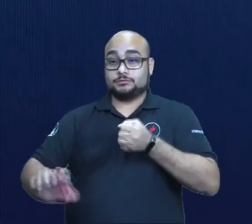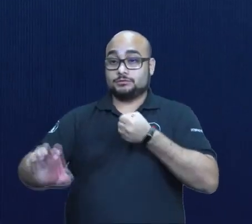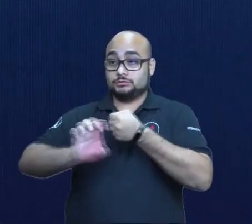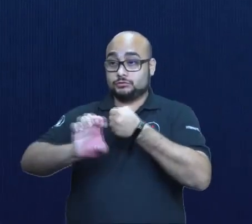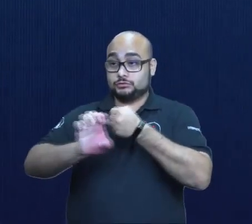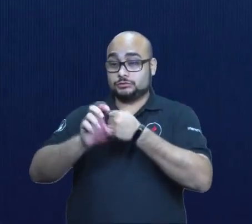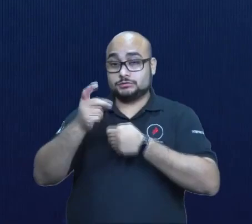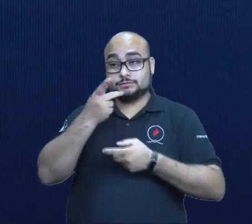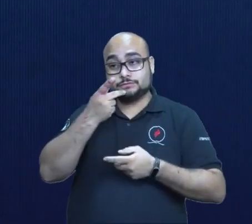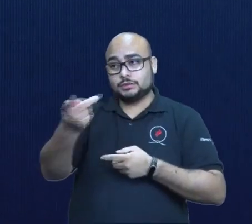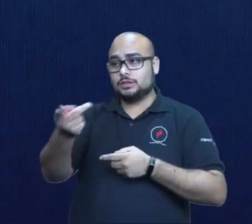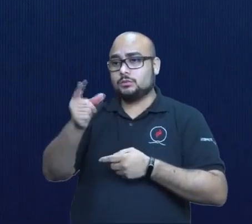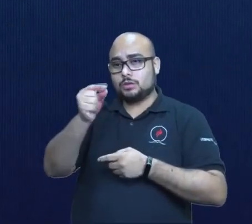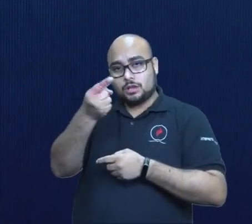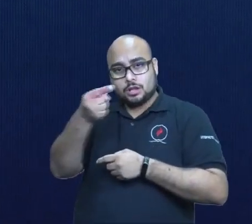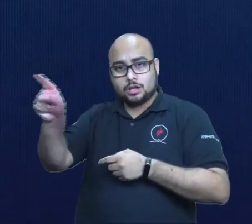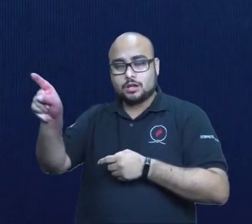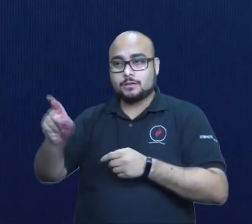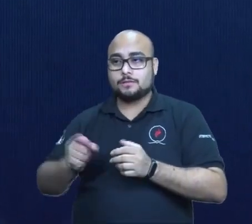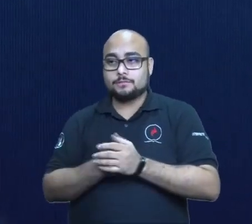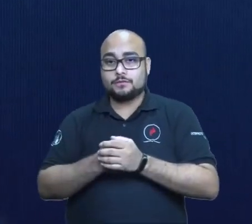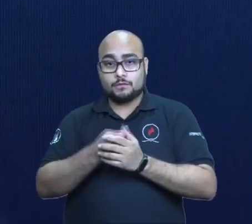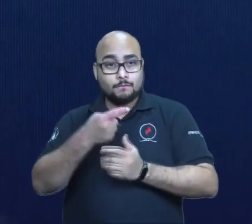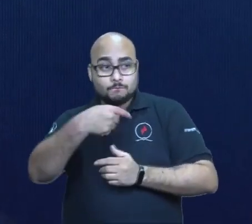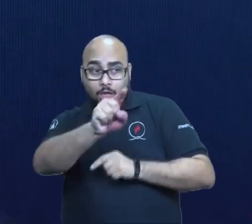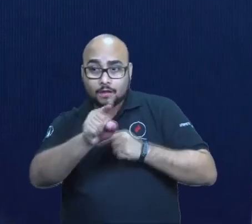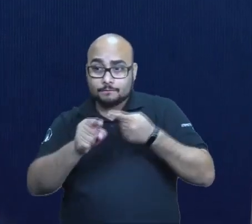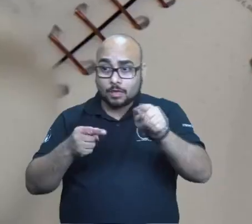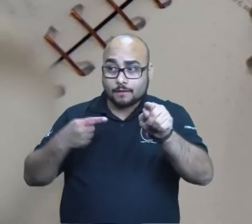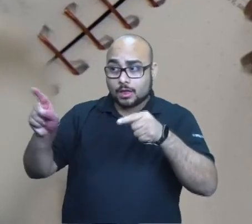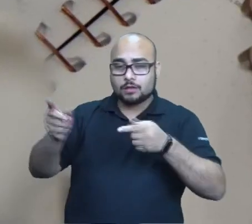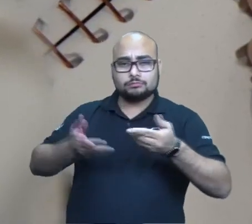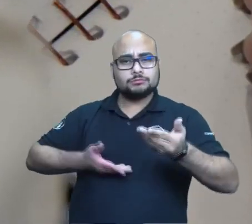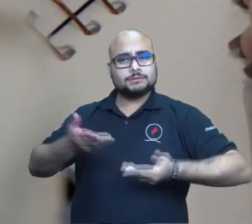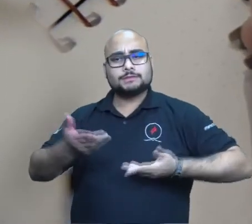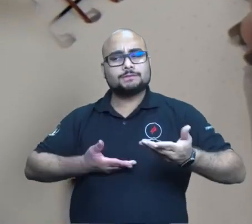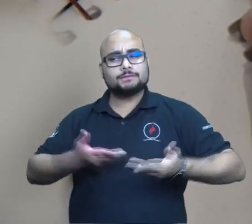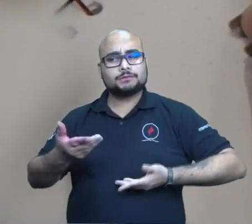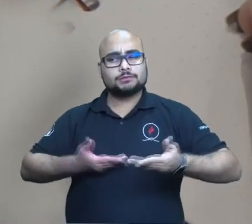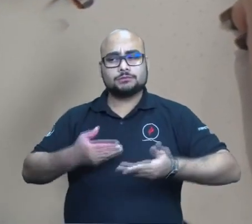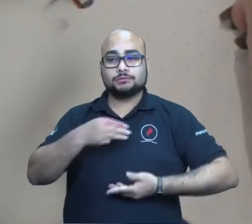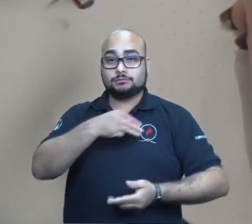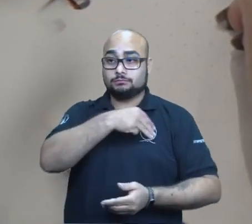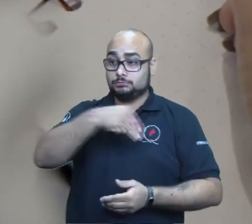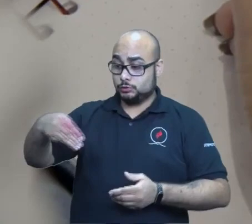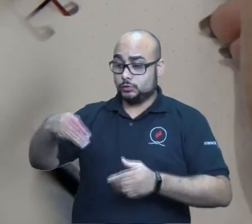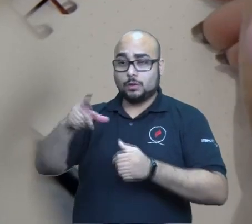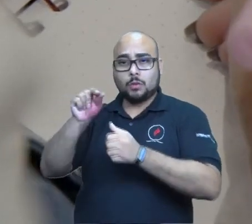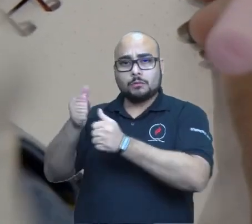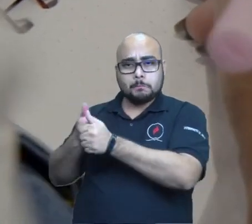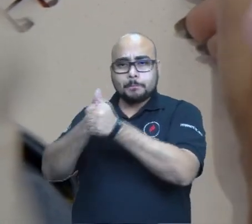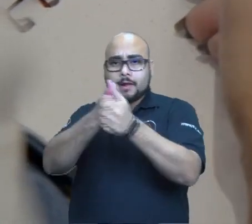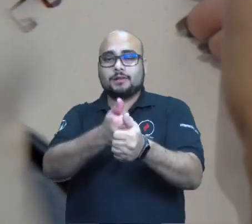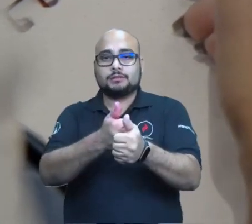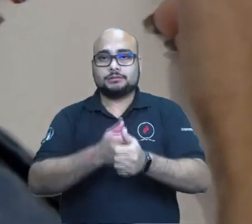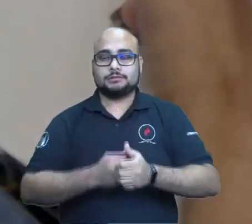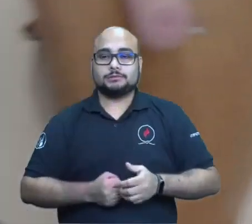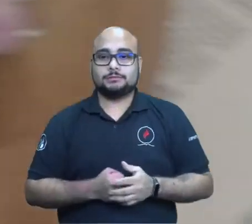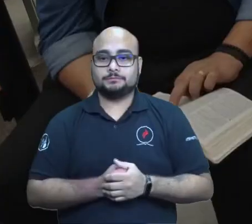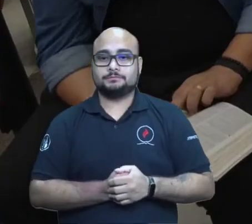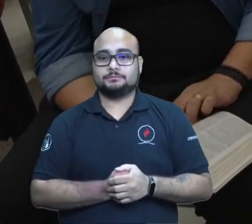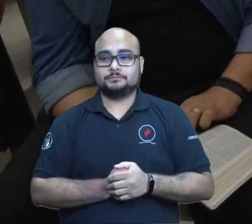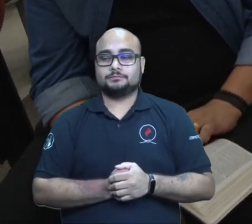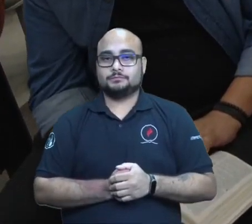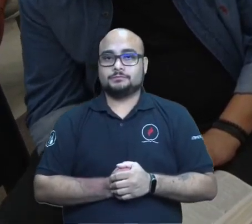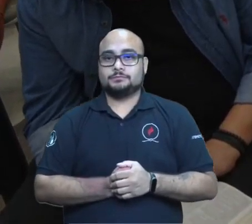um servite de Iris com os teus servos e disse eu irei E foi com eles e chegando